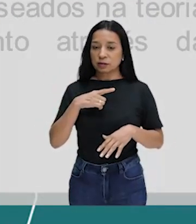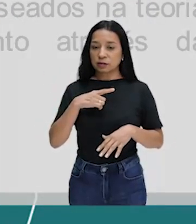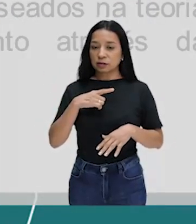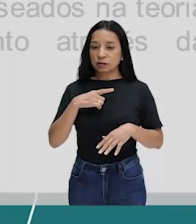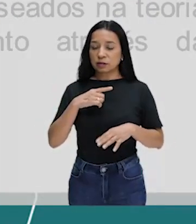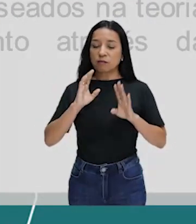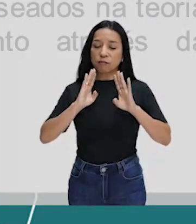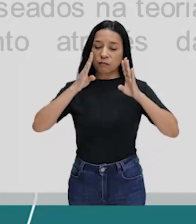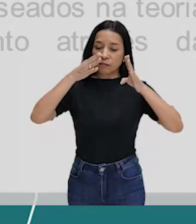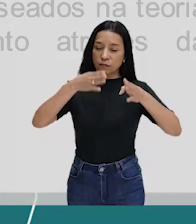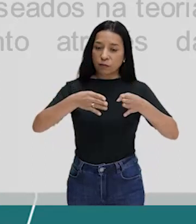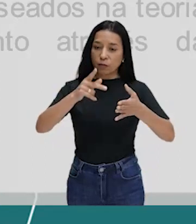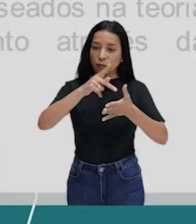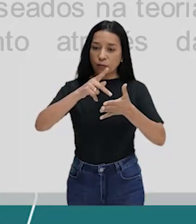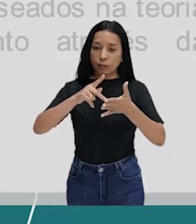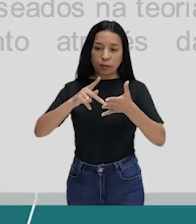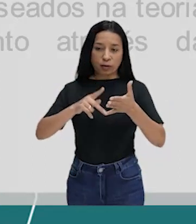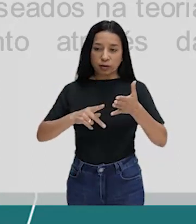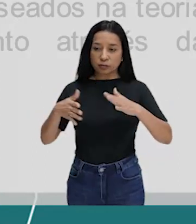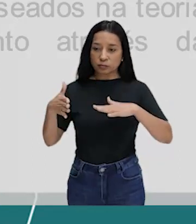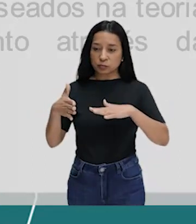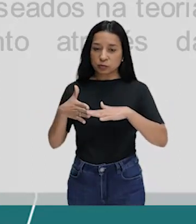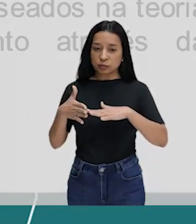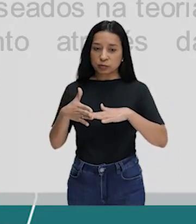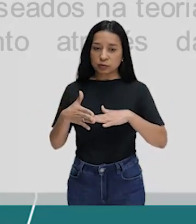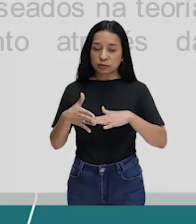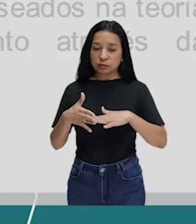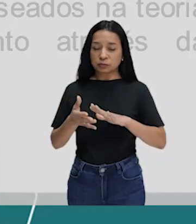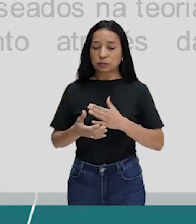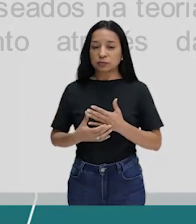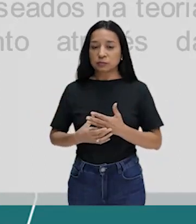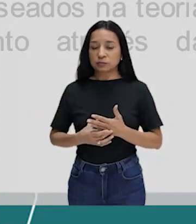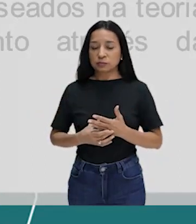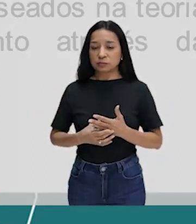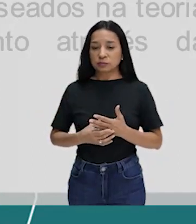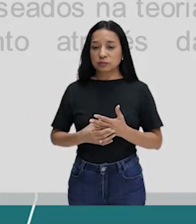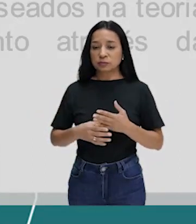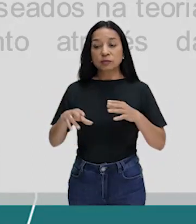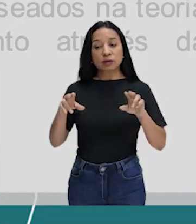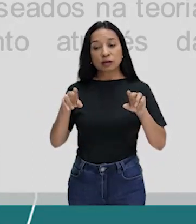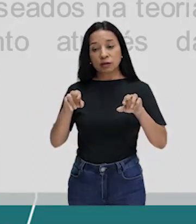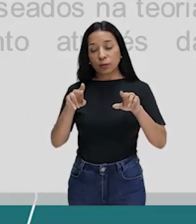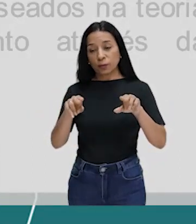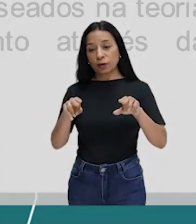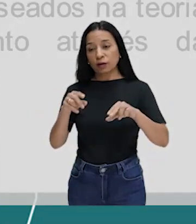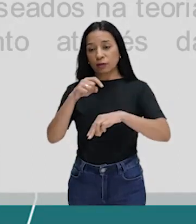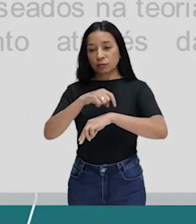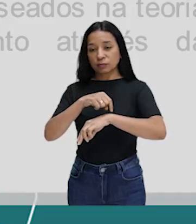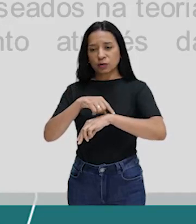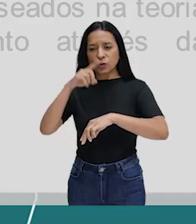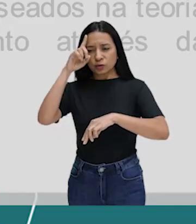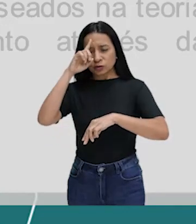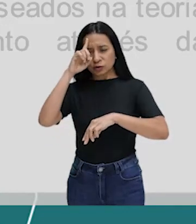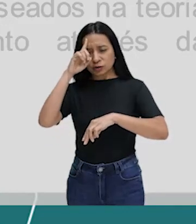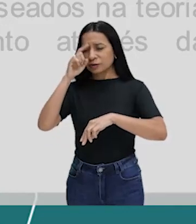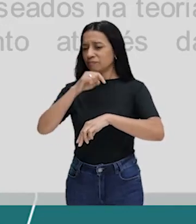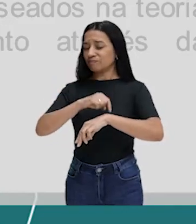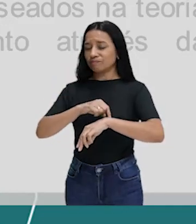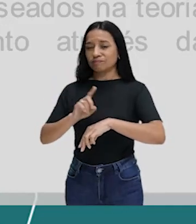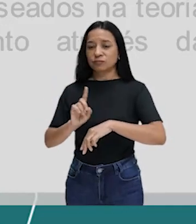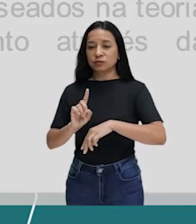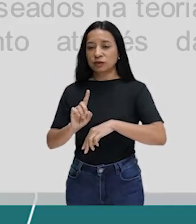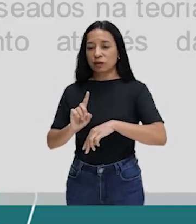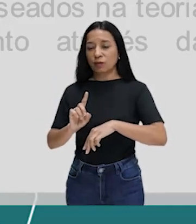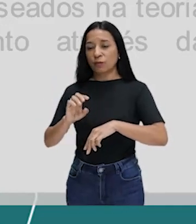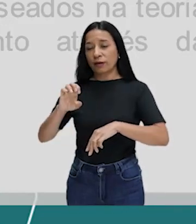Poético contemporâneo do realismo e naturalismo. Acabei de falar, né? Mesma época. Não é no mesmo dia, não é no mesmo tempo, mas é na